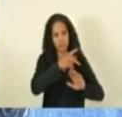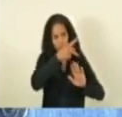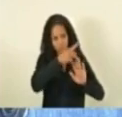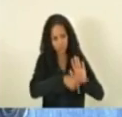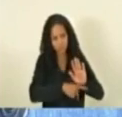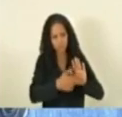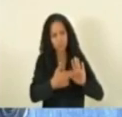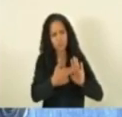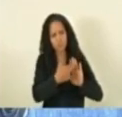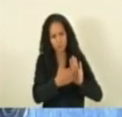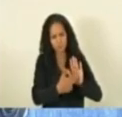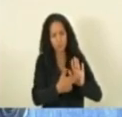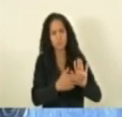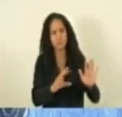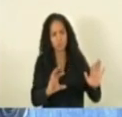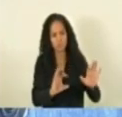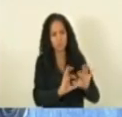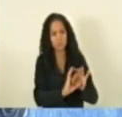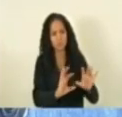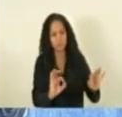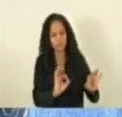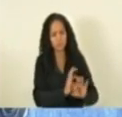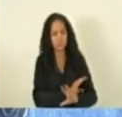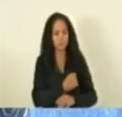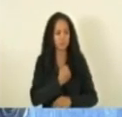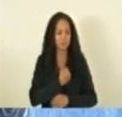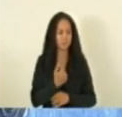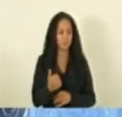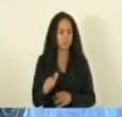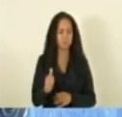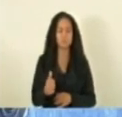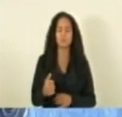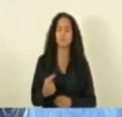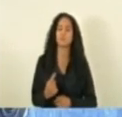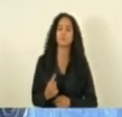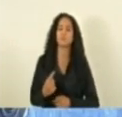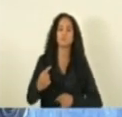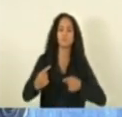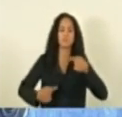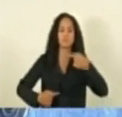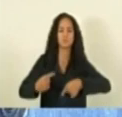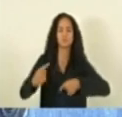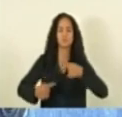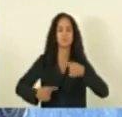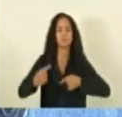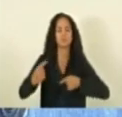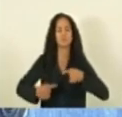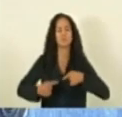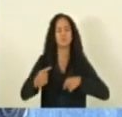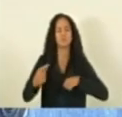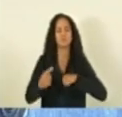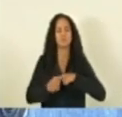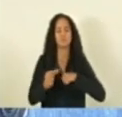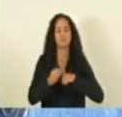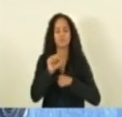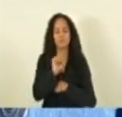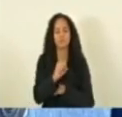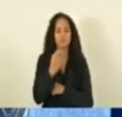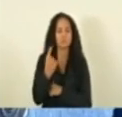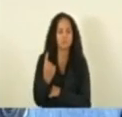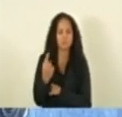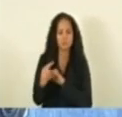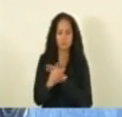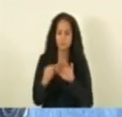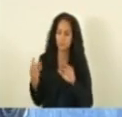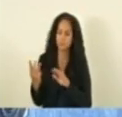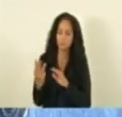regimental. Passamos ao item 11. Discussão nos termos do artigo 81, parágrafo 3º do